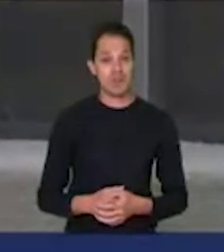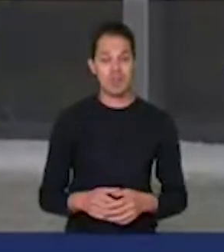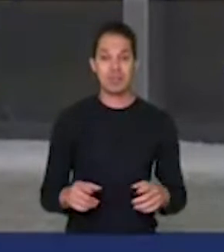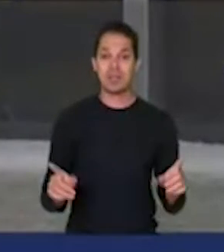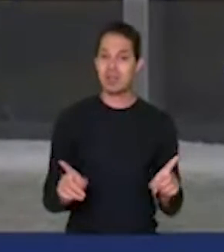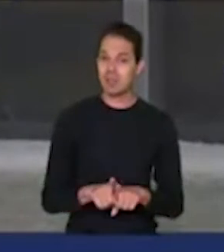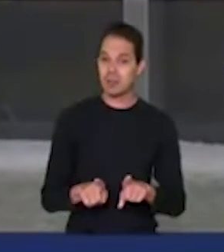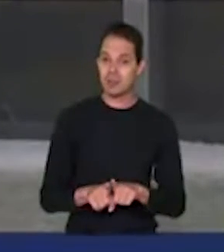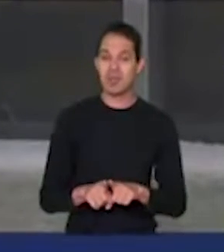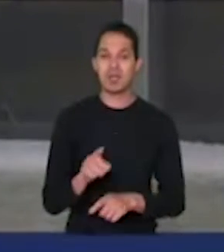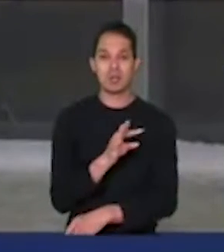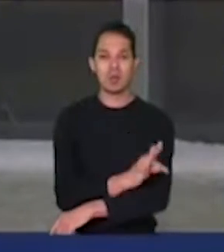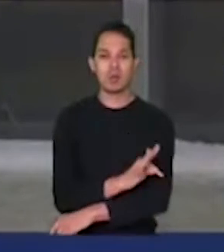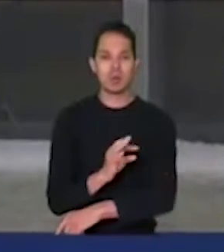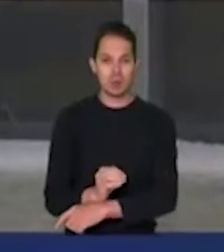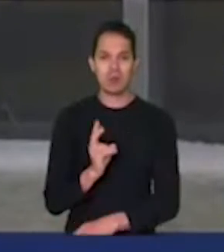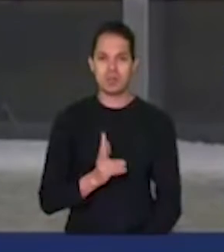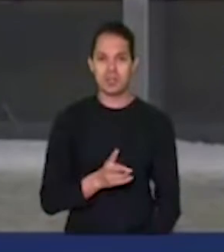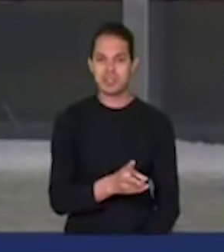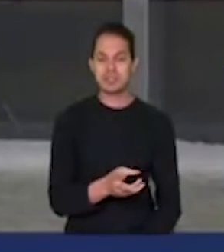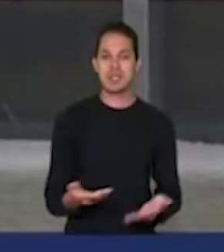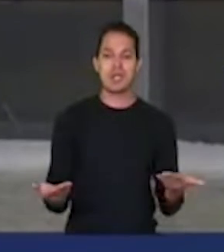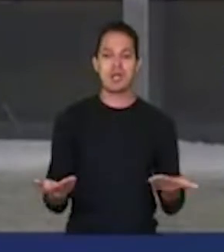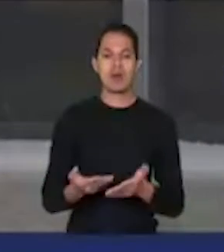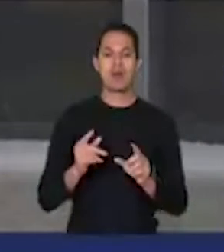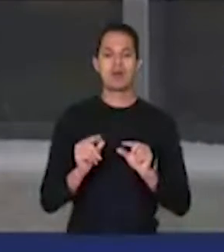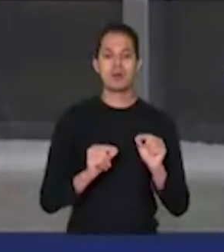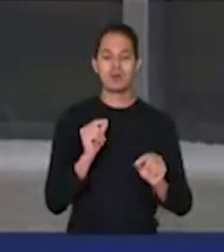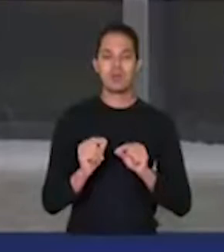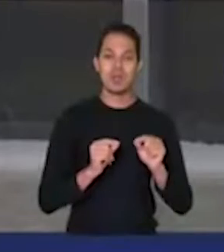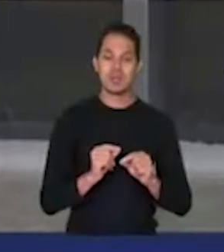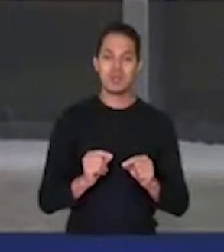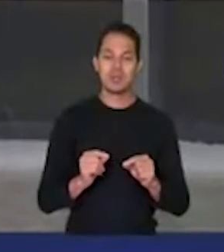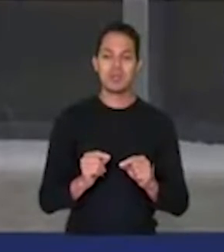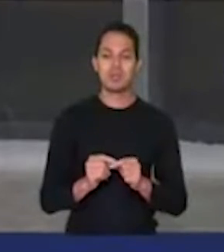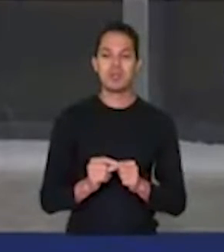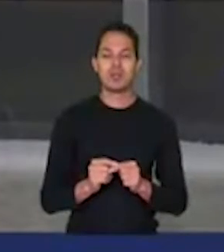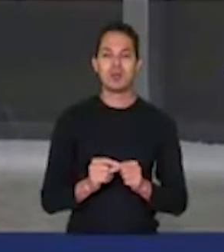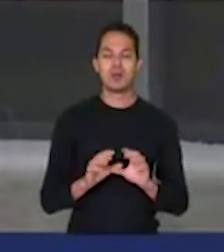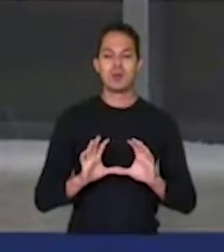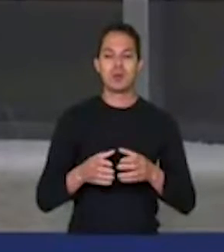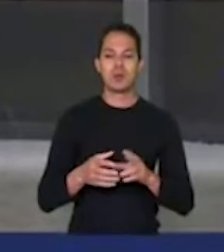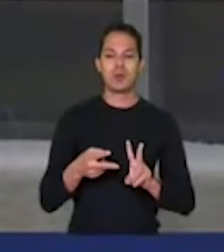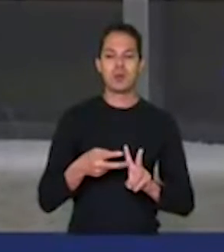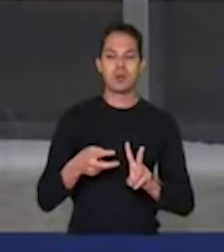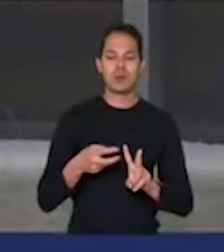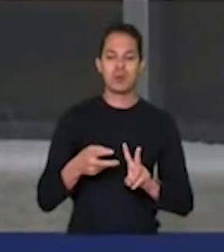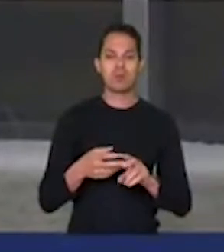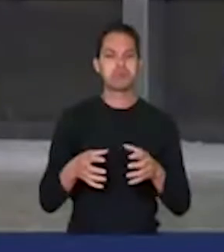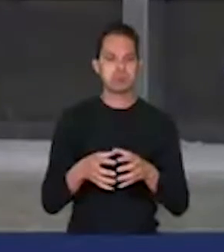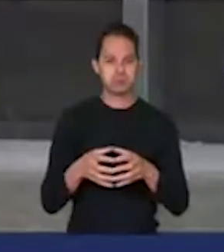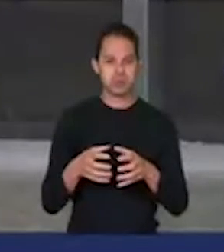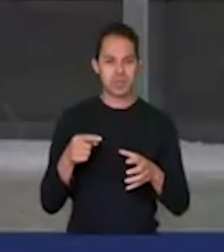No Tocantins, senhor presidente, agora, nesse momento, os índios apinagés